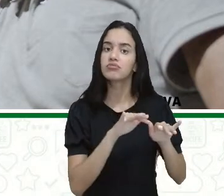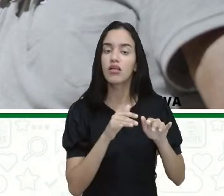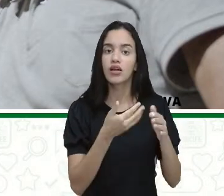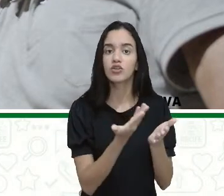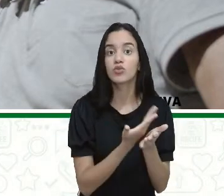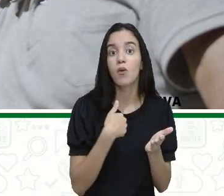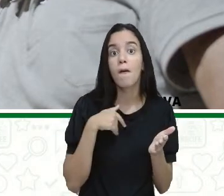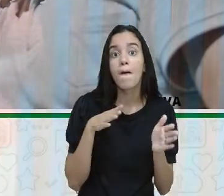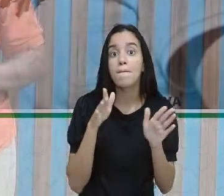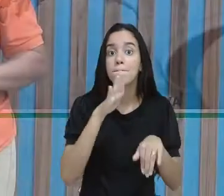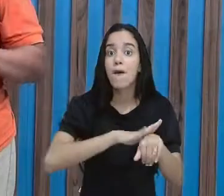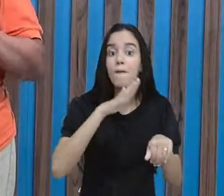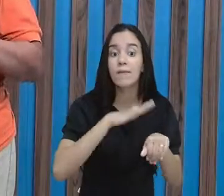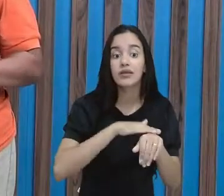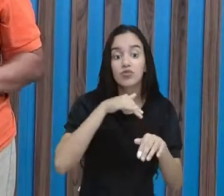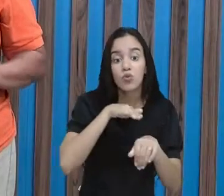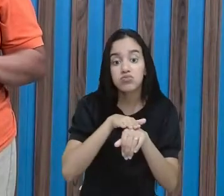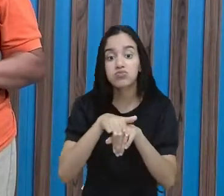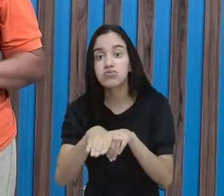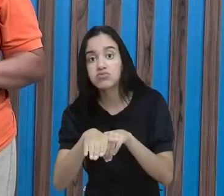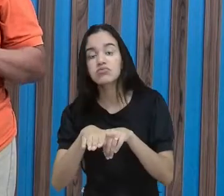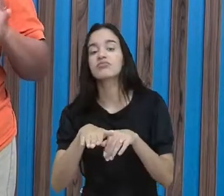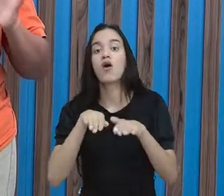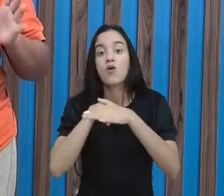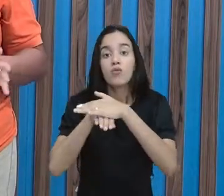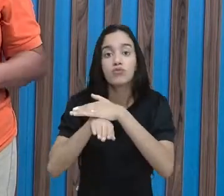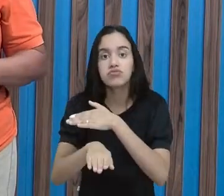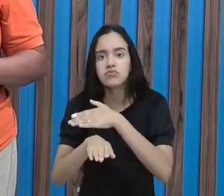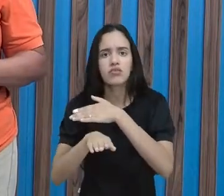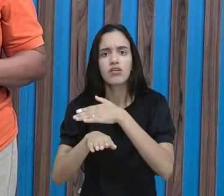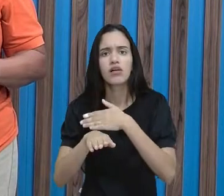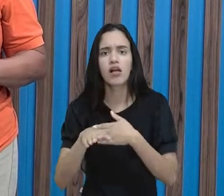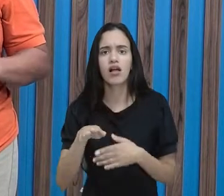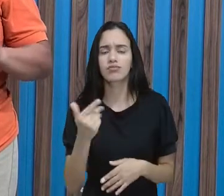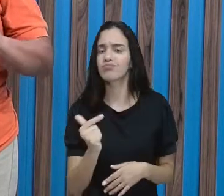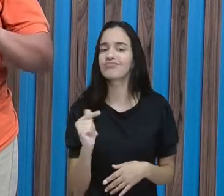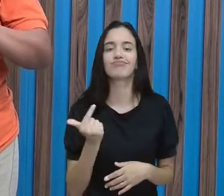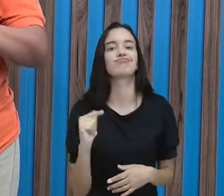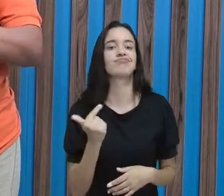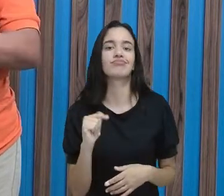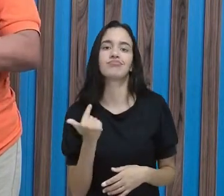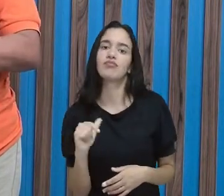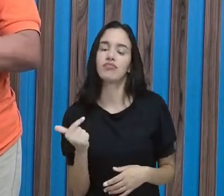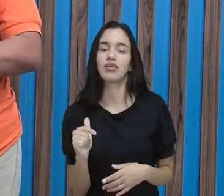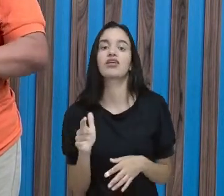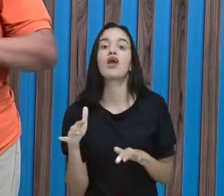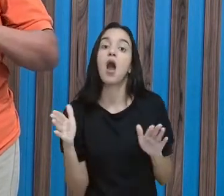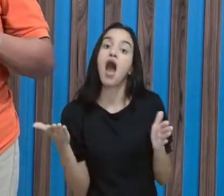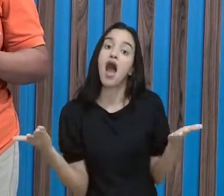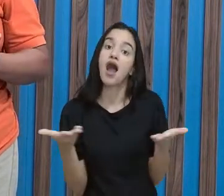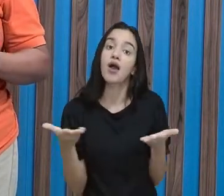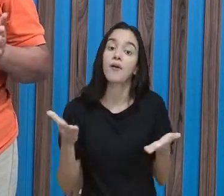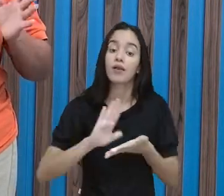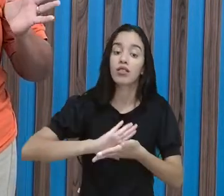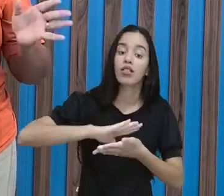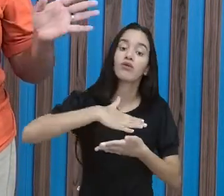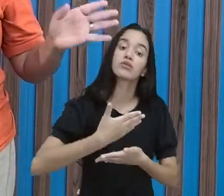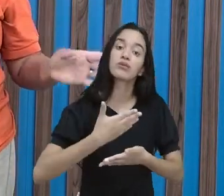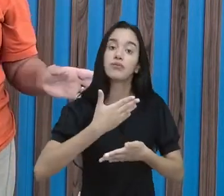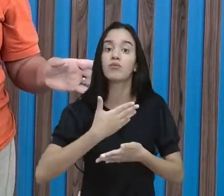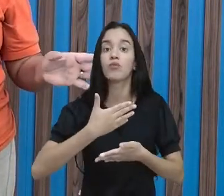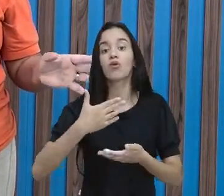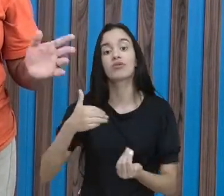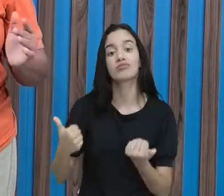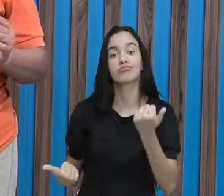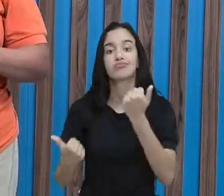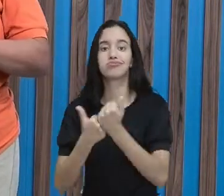hora, né, as letrinhas lá desenhadinhas no papel, já não existe mais. O computador, o notebook,